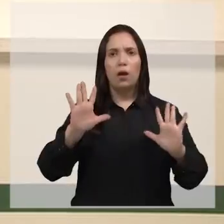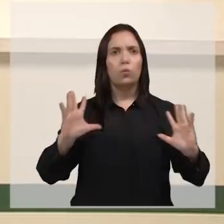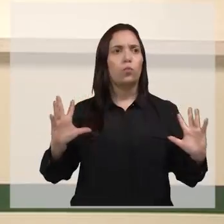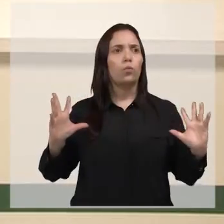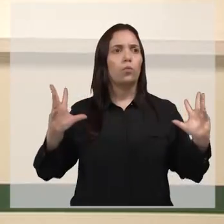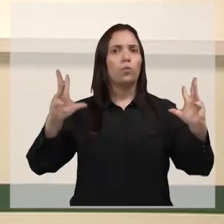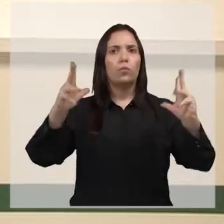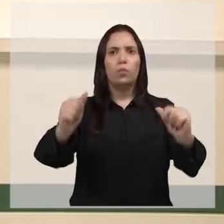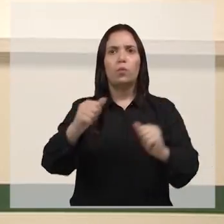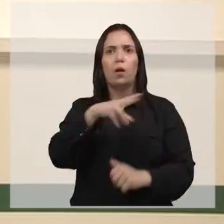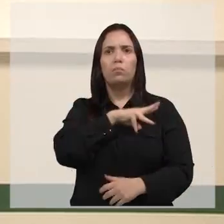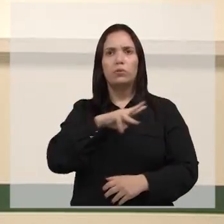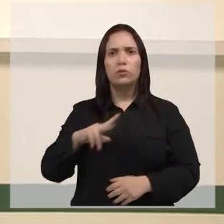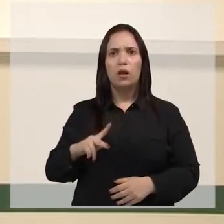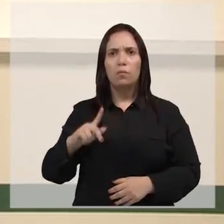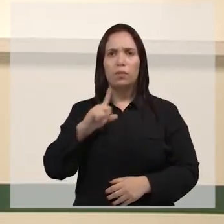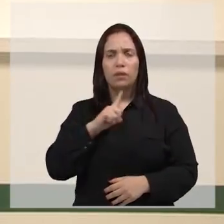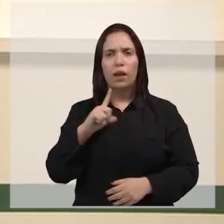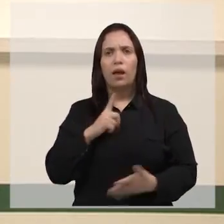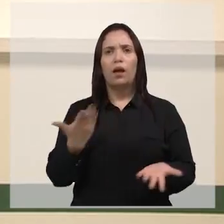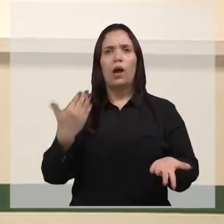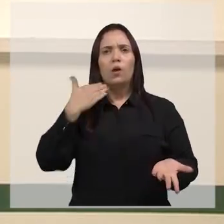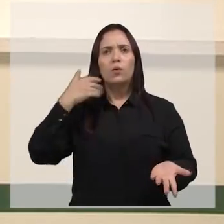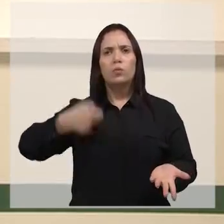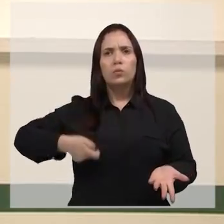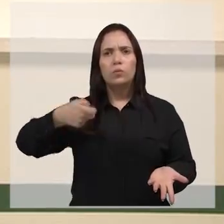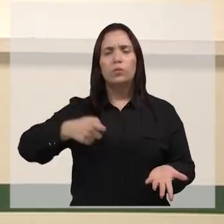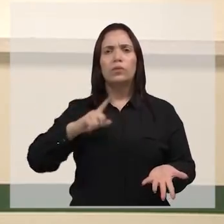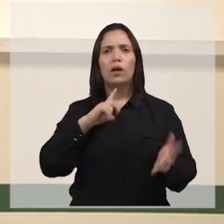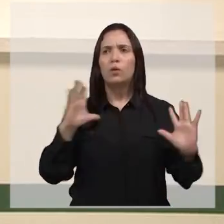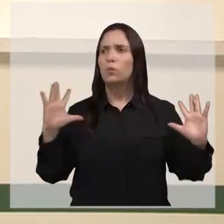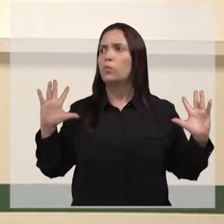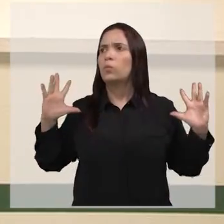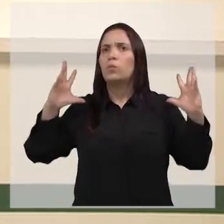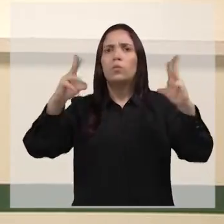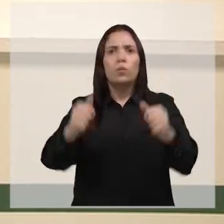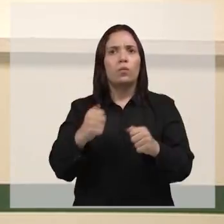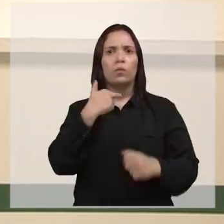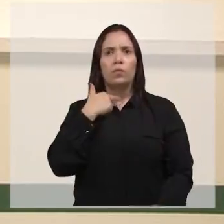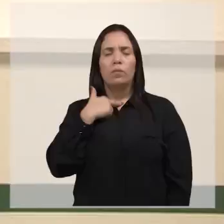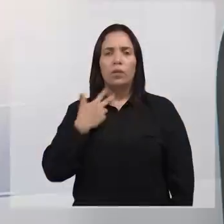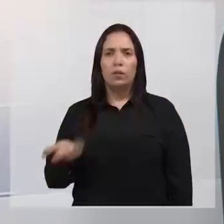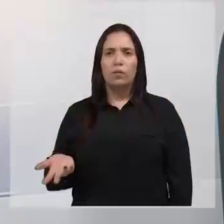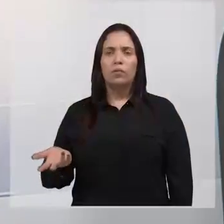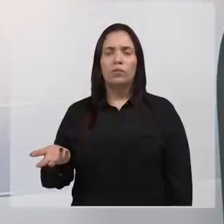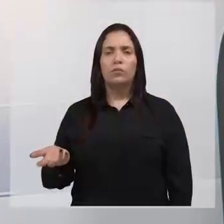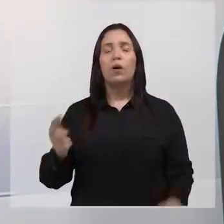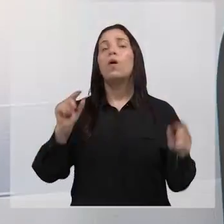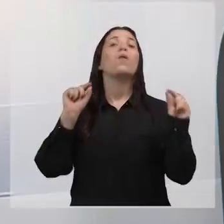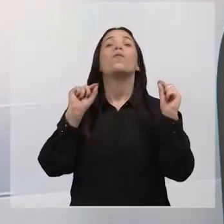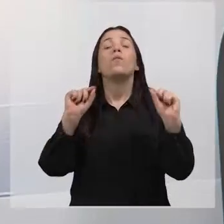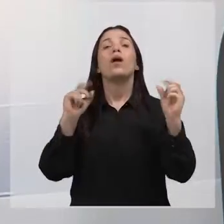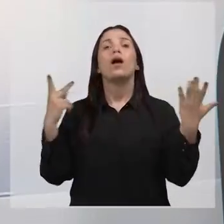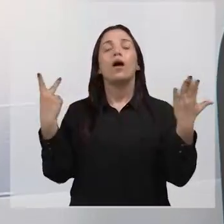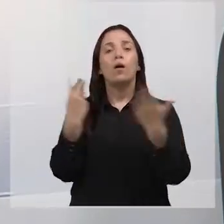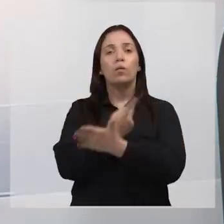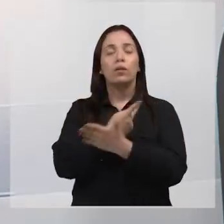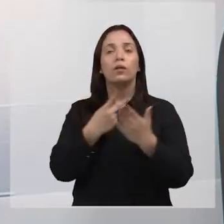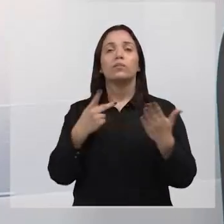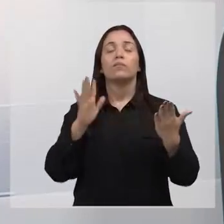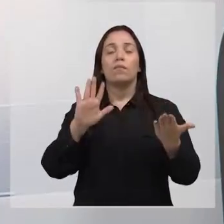Mas Ministério Público tem fórum privilegiado, Sem juiz dúvida, tem fórum sem dúvida. privilegiado, todo mundo tem fórum privilegiado nesse país. o que acontece? O